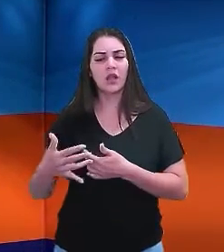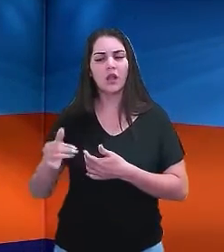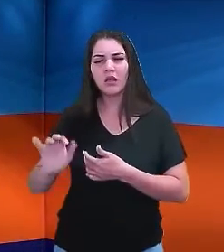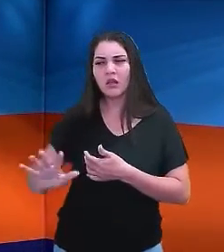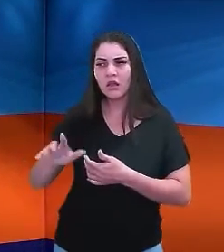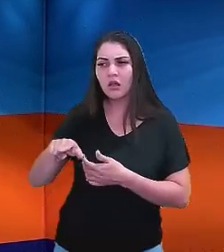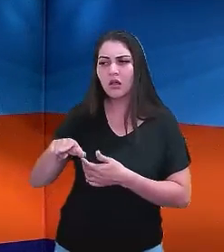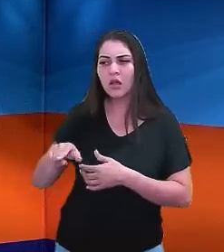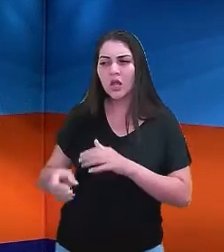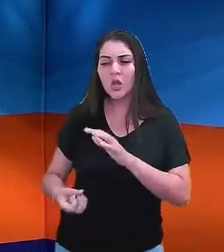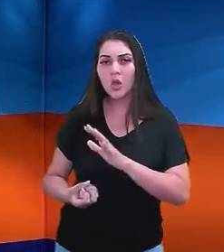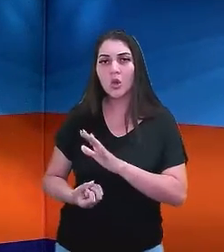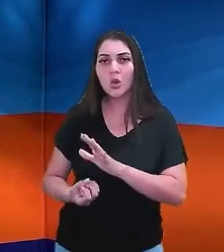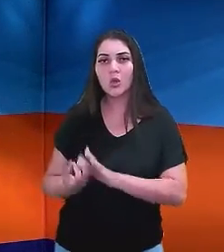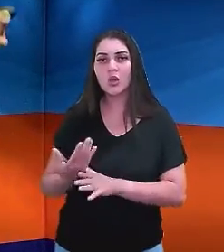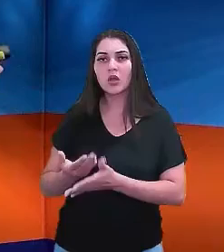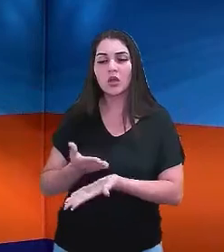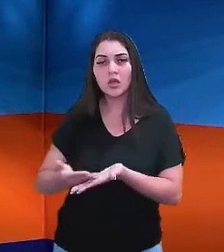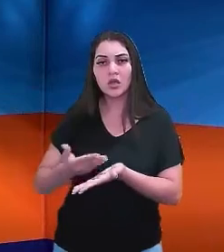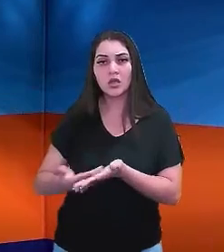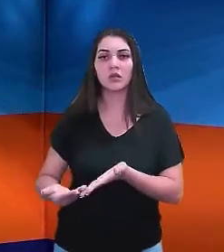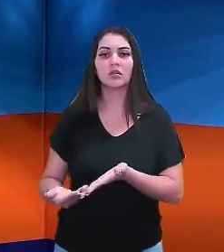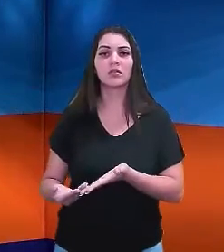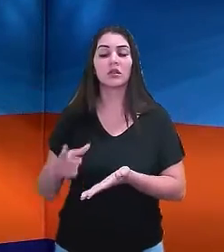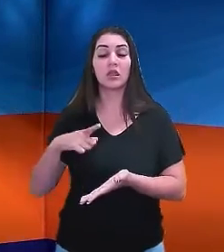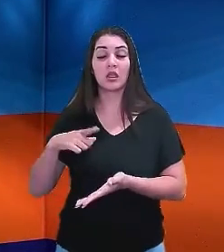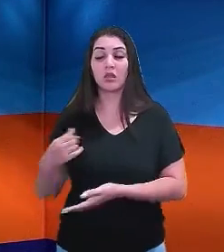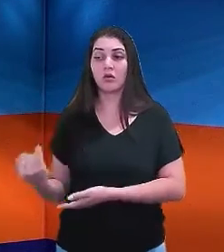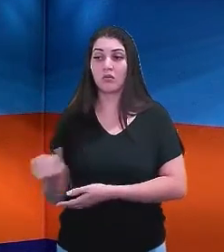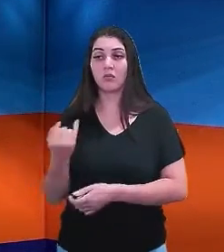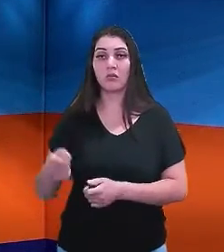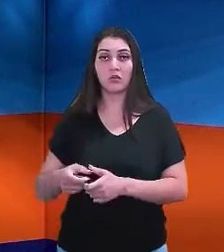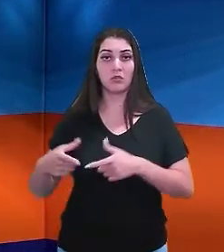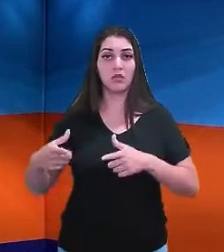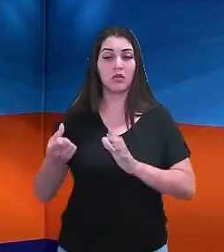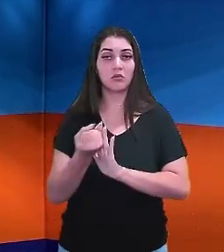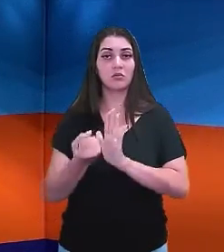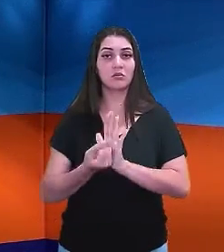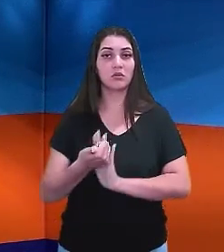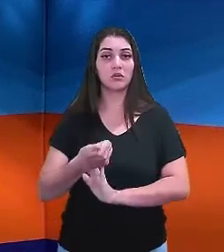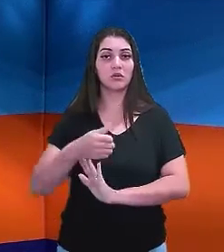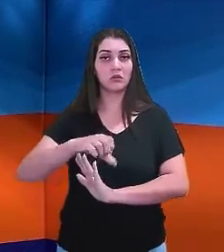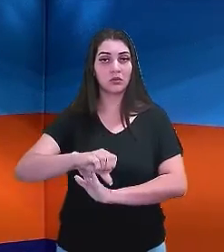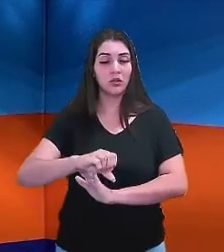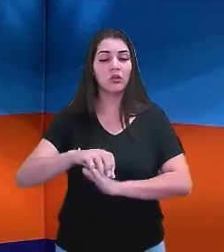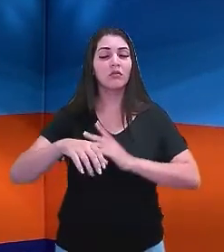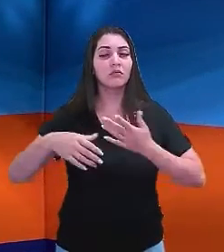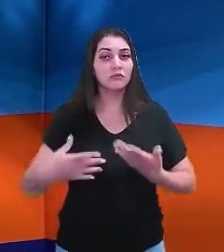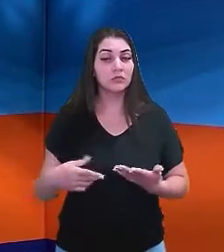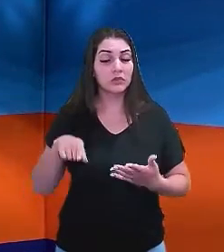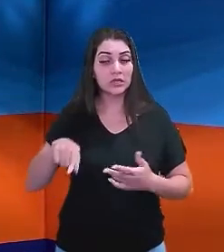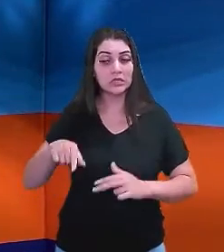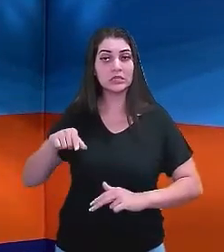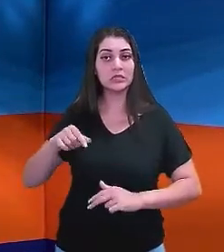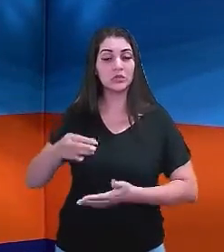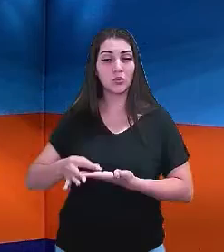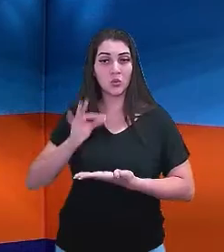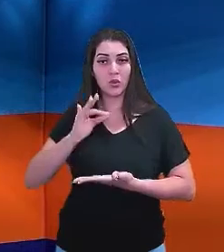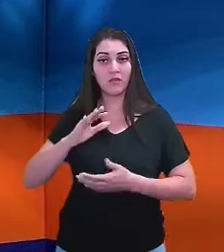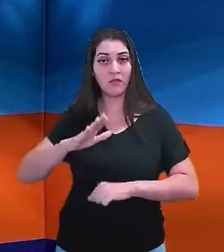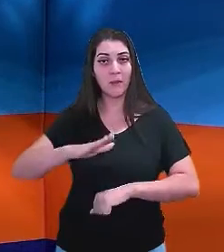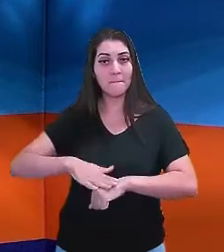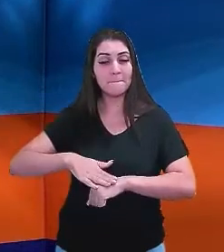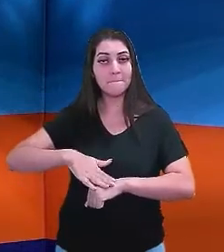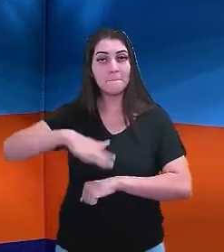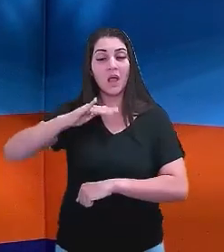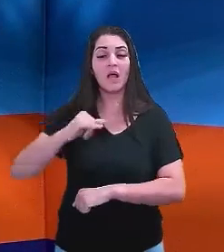figurar, que passa a existir ou ter uma importância maior no século XIX. Tanto que vai ser o produto mais